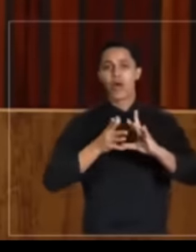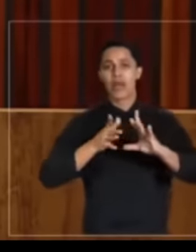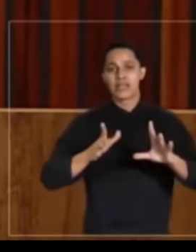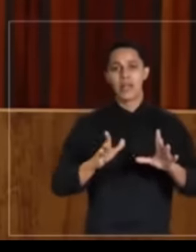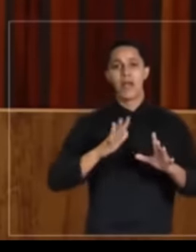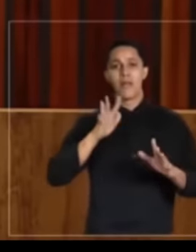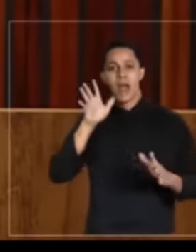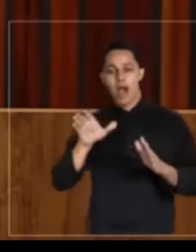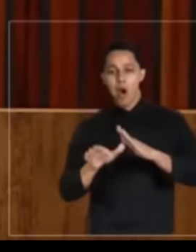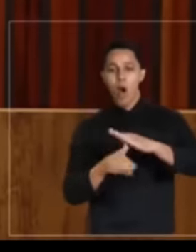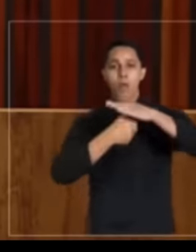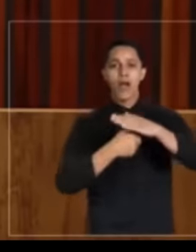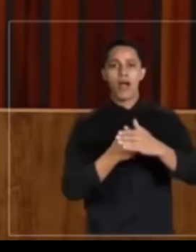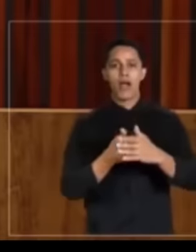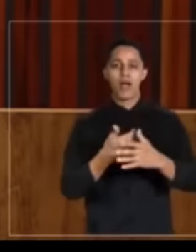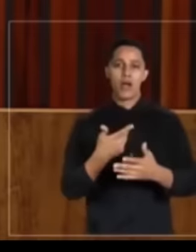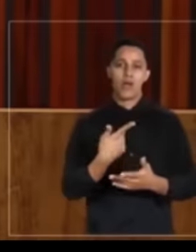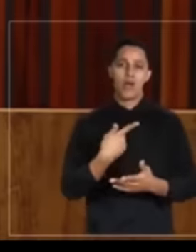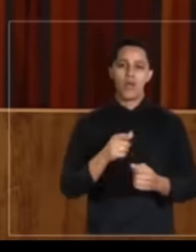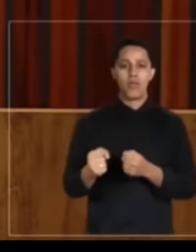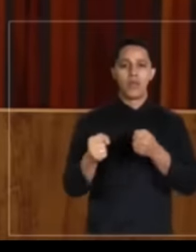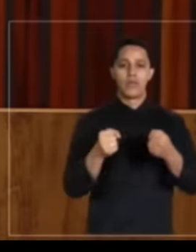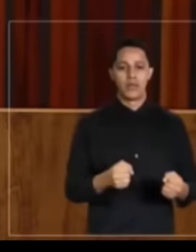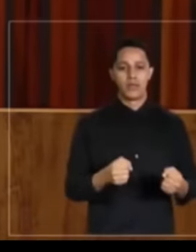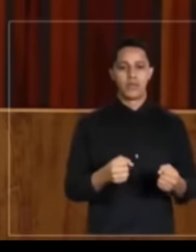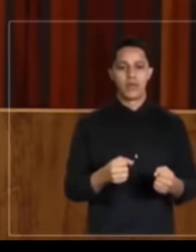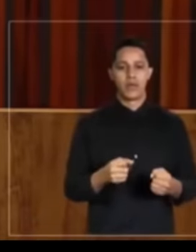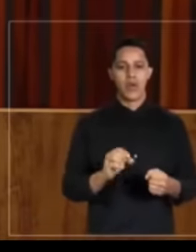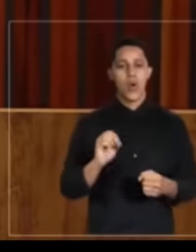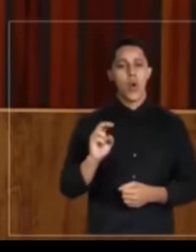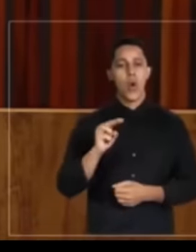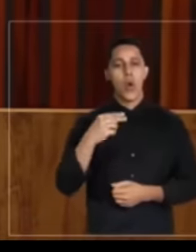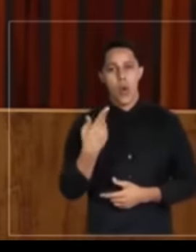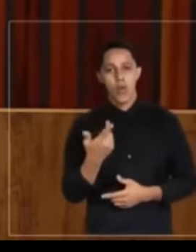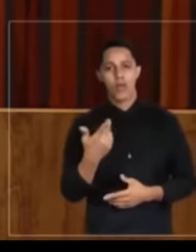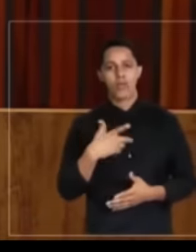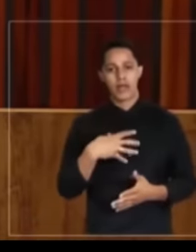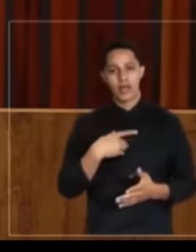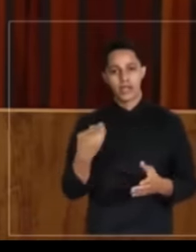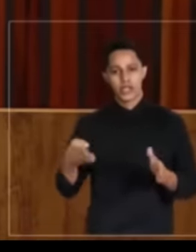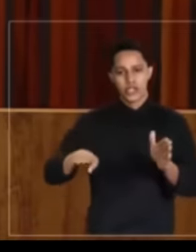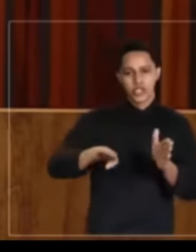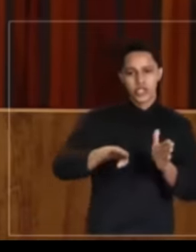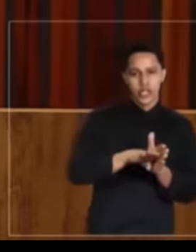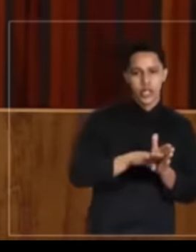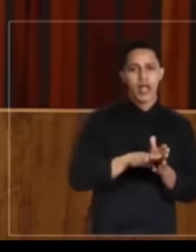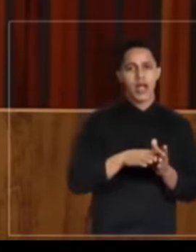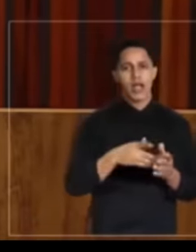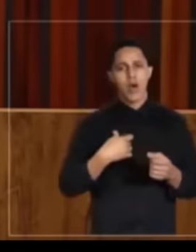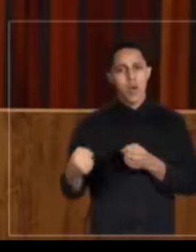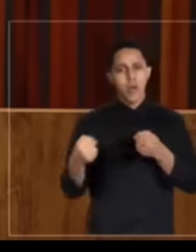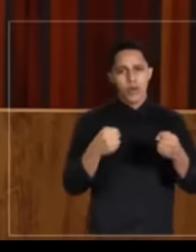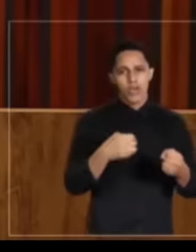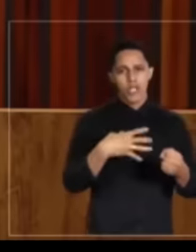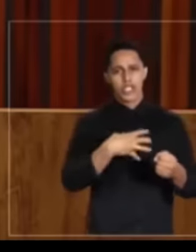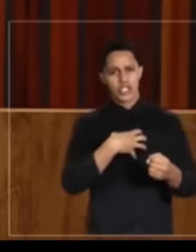ele e foi apurado pela Polícia Federal Então minha amiga meu amigo o Aras